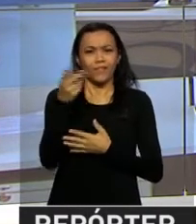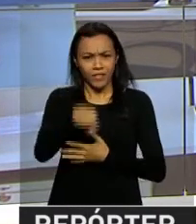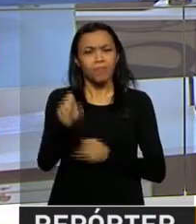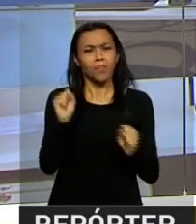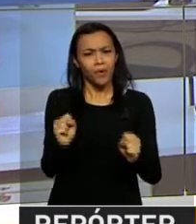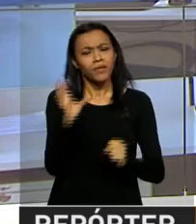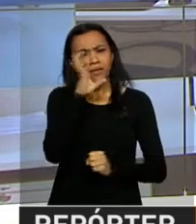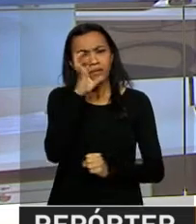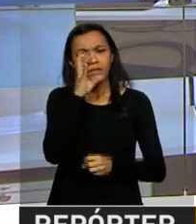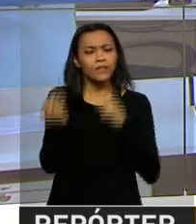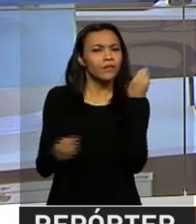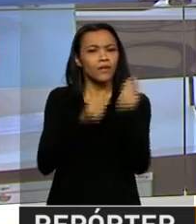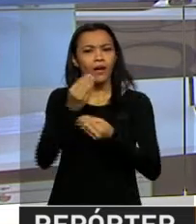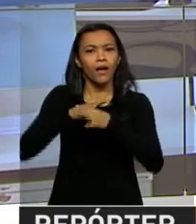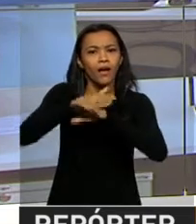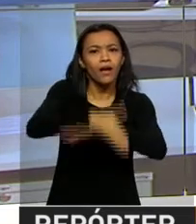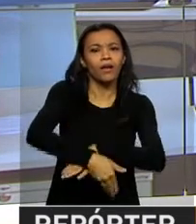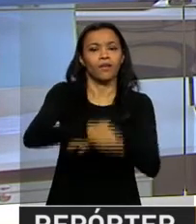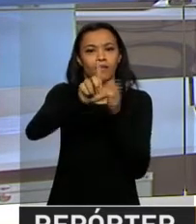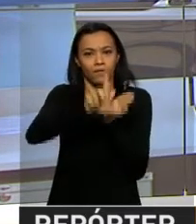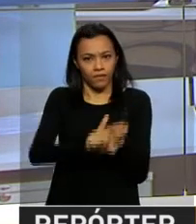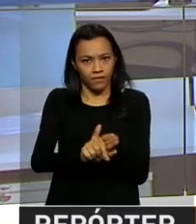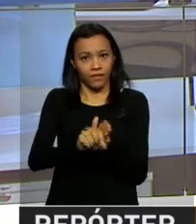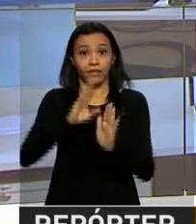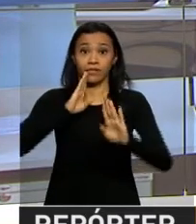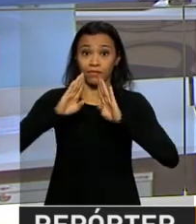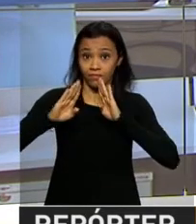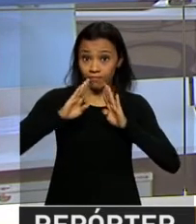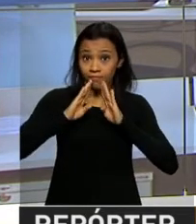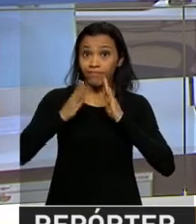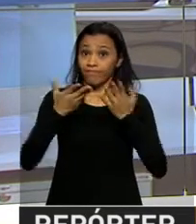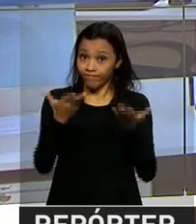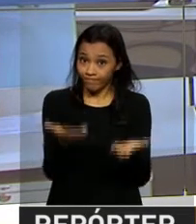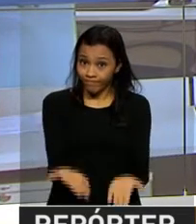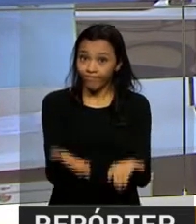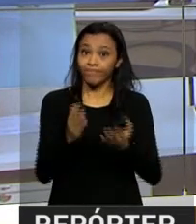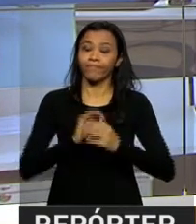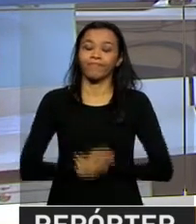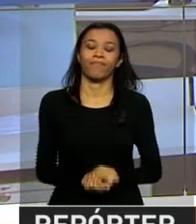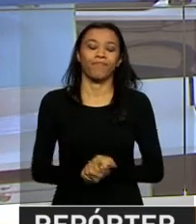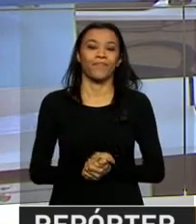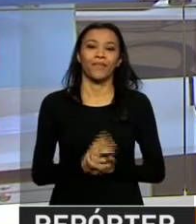Acompanhe as novidades do governo federal também nas nossas redes sociais, no Twitter, no